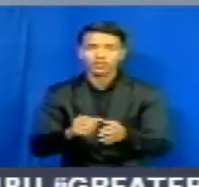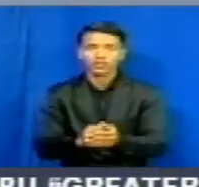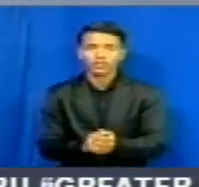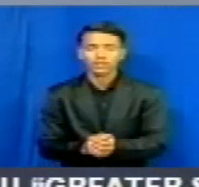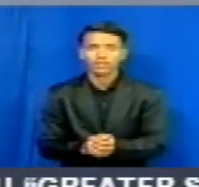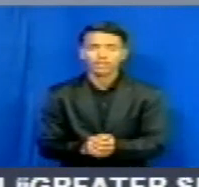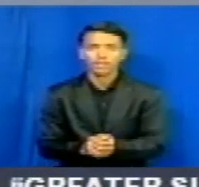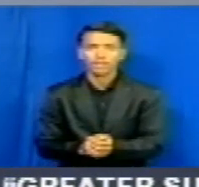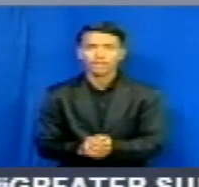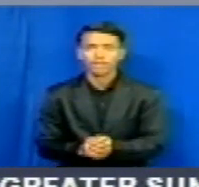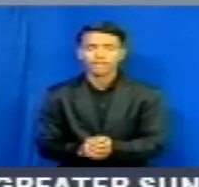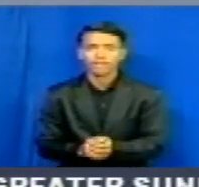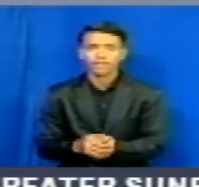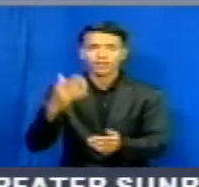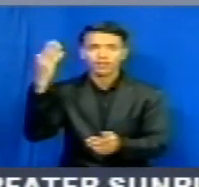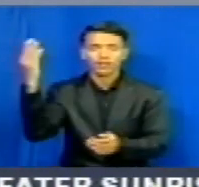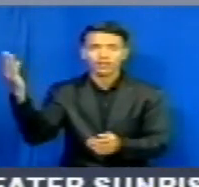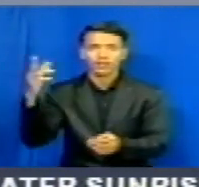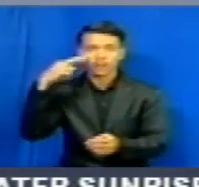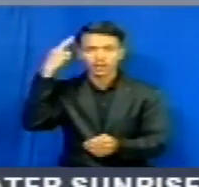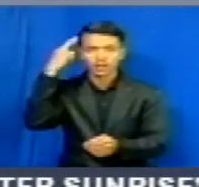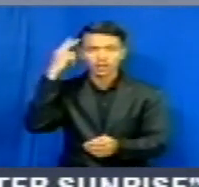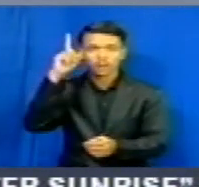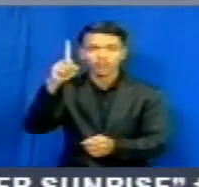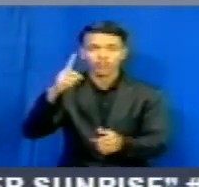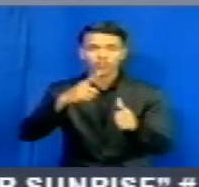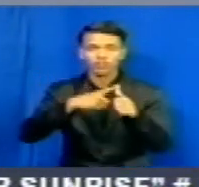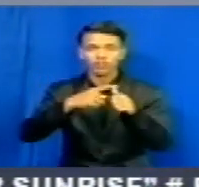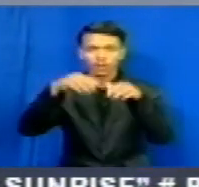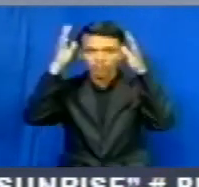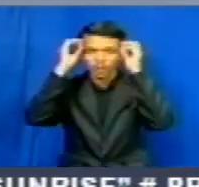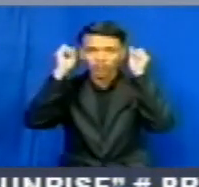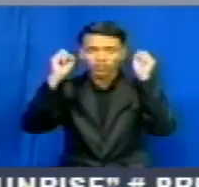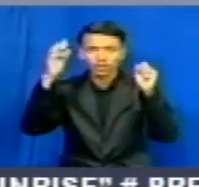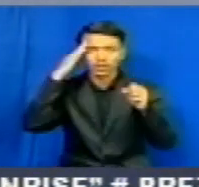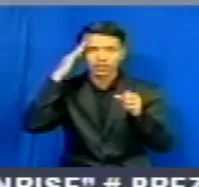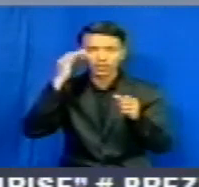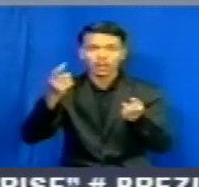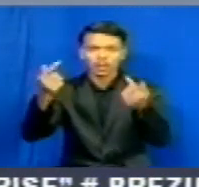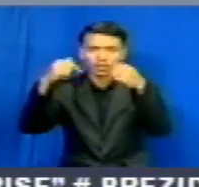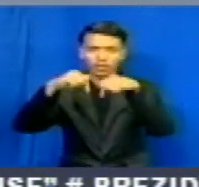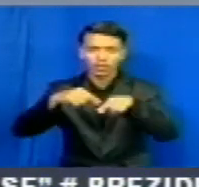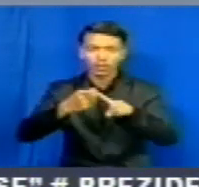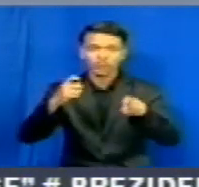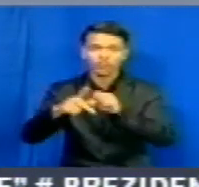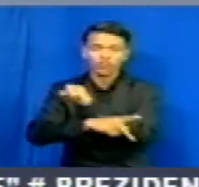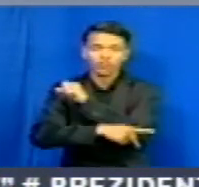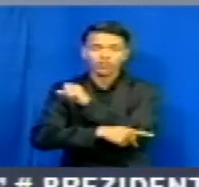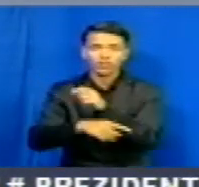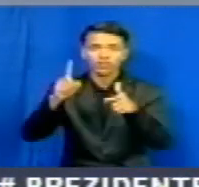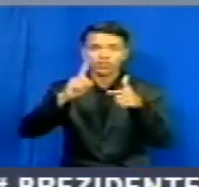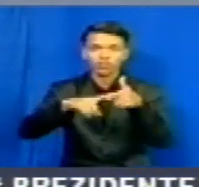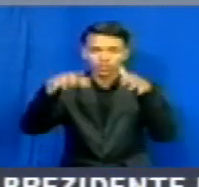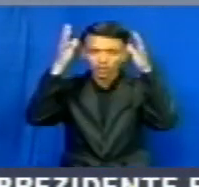Presidente do Parlamento Nacional e a razão rua primeiro Presidente Mosatene já foi filho de Portugal, segundo presidente